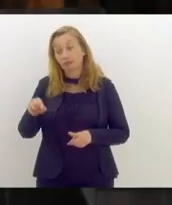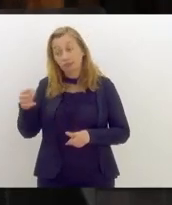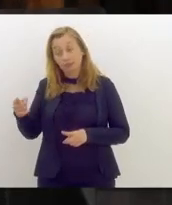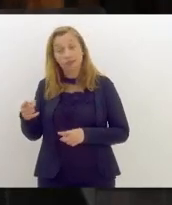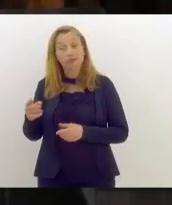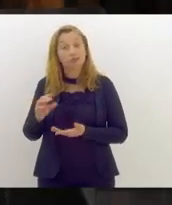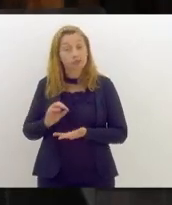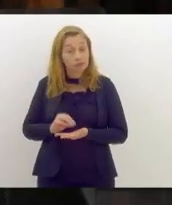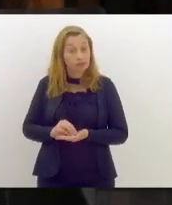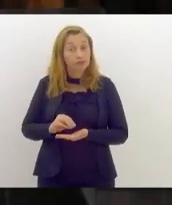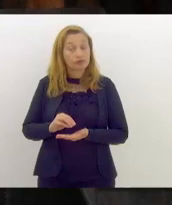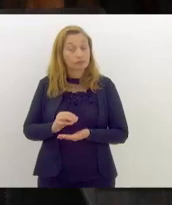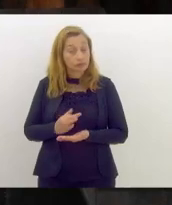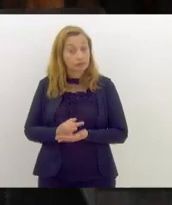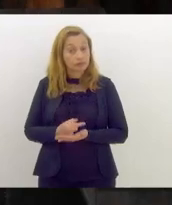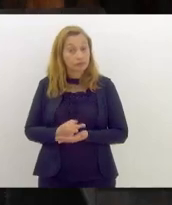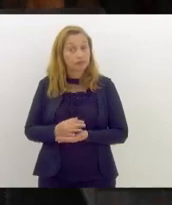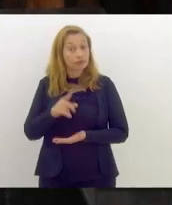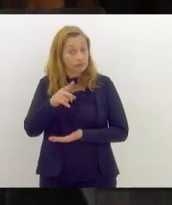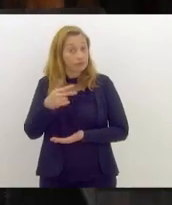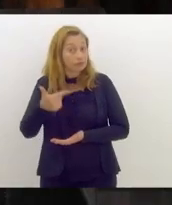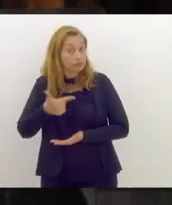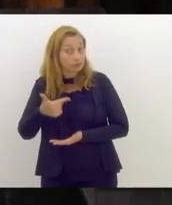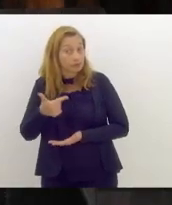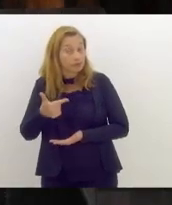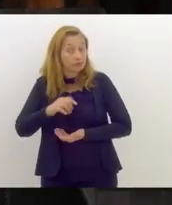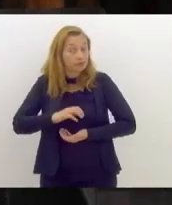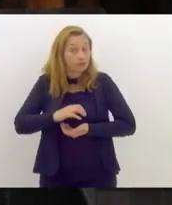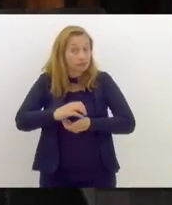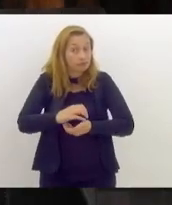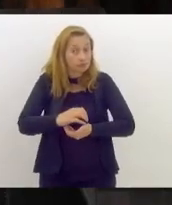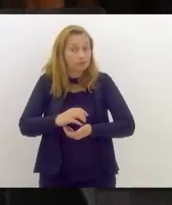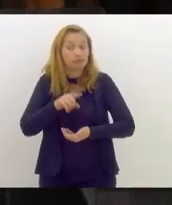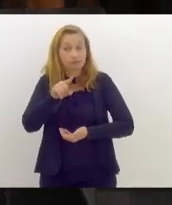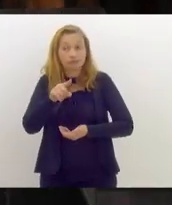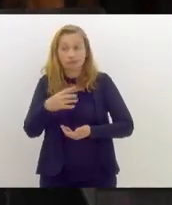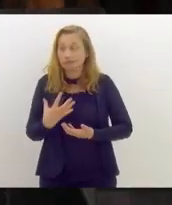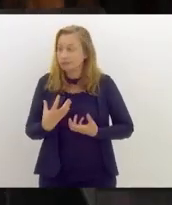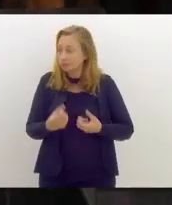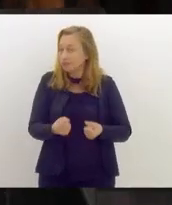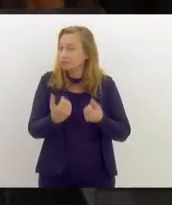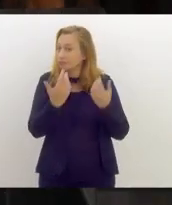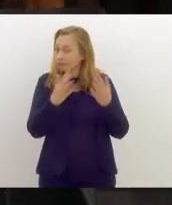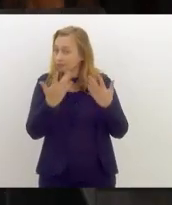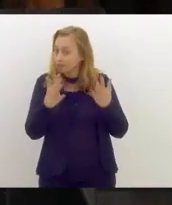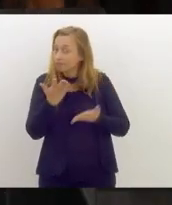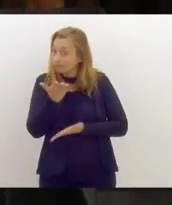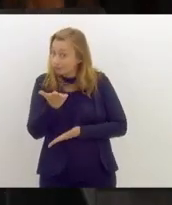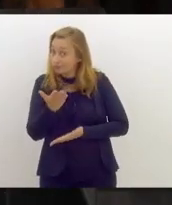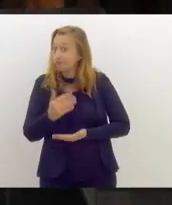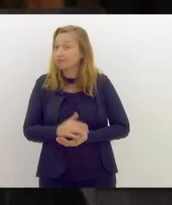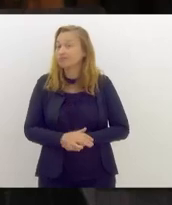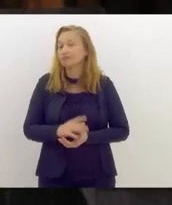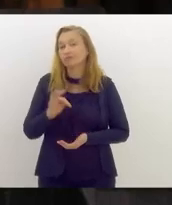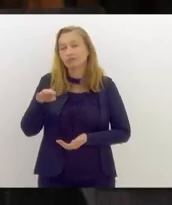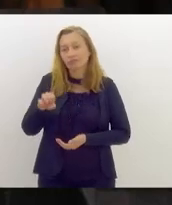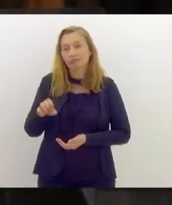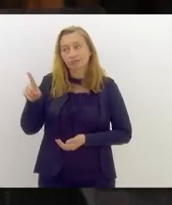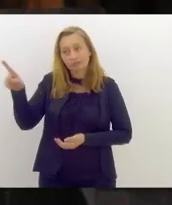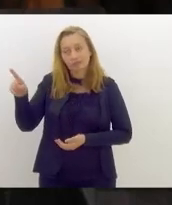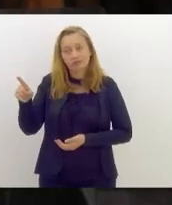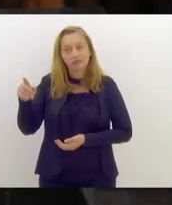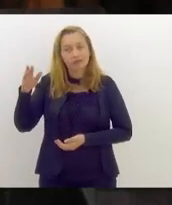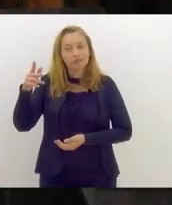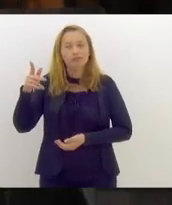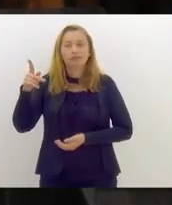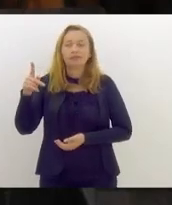Sinara langoni como você é o segundo decano Então você vai ser receber o cumprimento tá Langone ficou lá em Paraíba do Sul